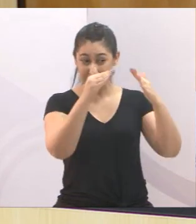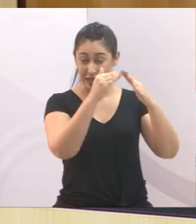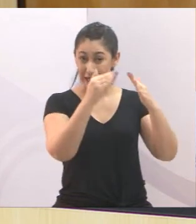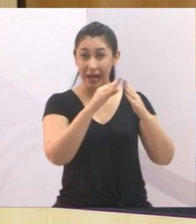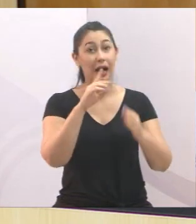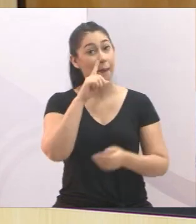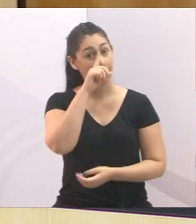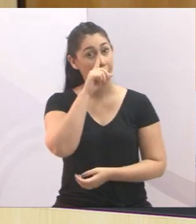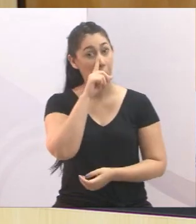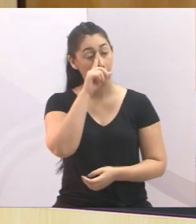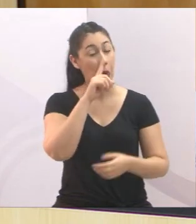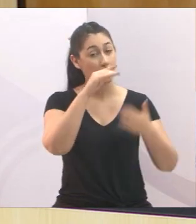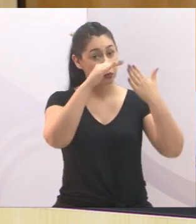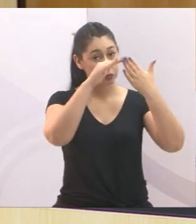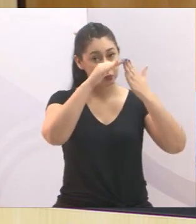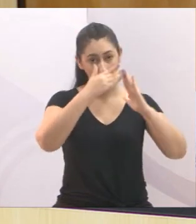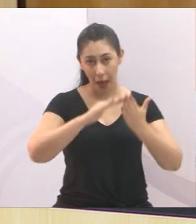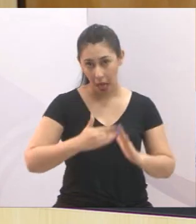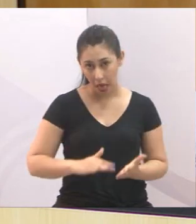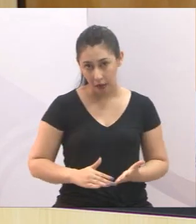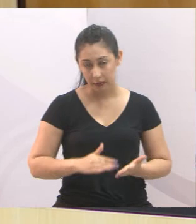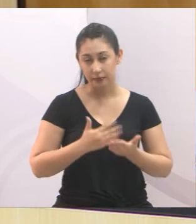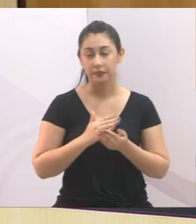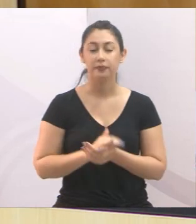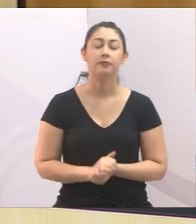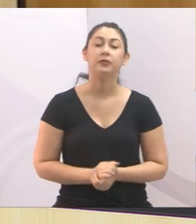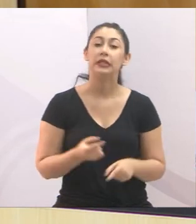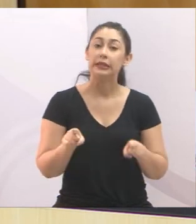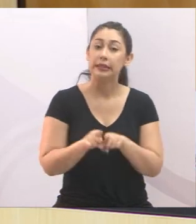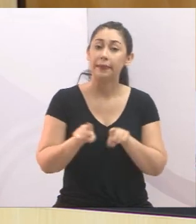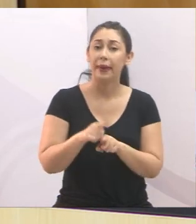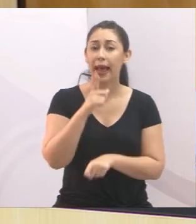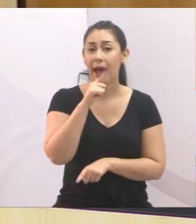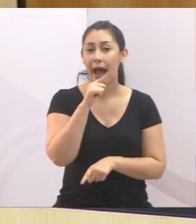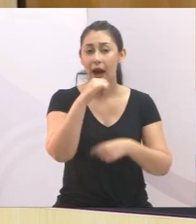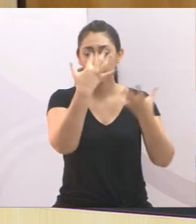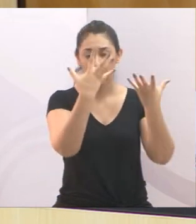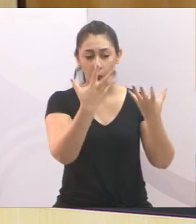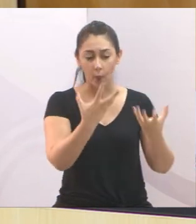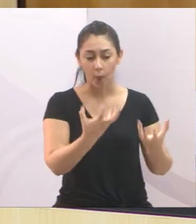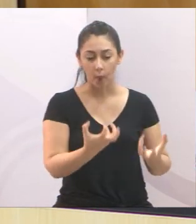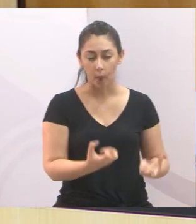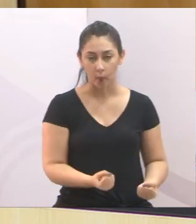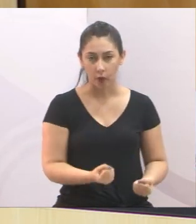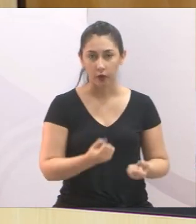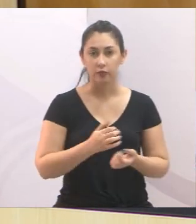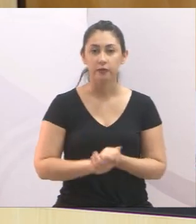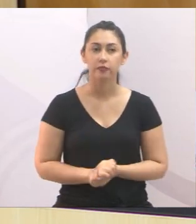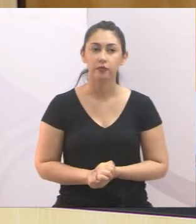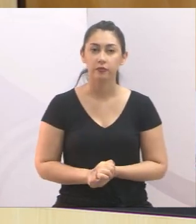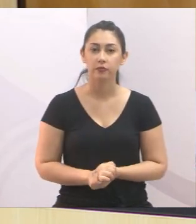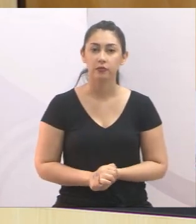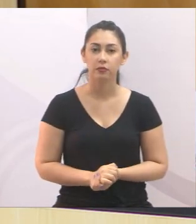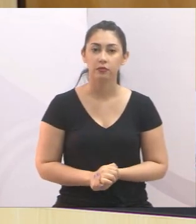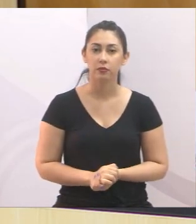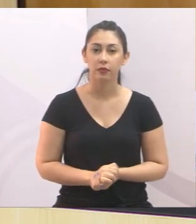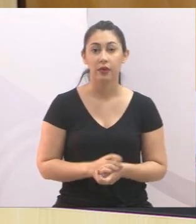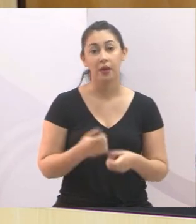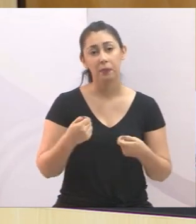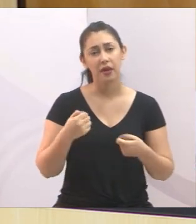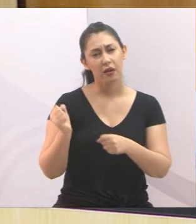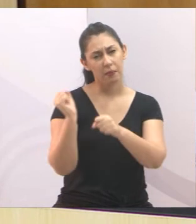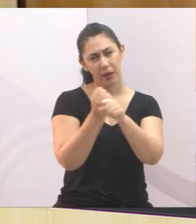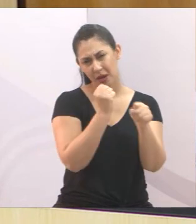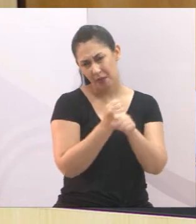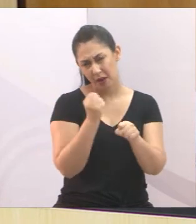as ruas. Acabamento dos bueiros insuficientes para a contenção de água fluvial. Sugestão, construção de um escadão e demais serviços